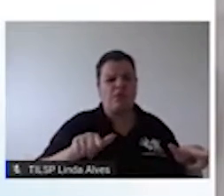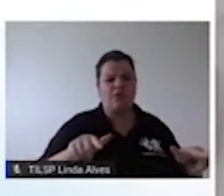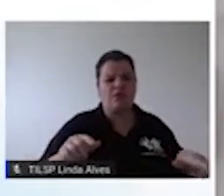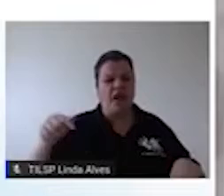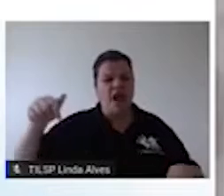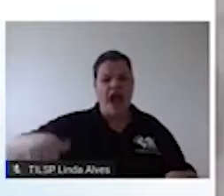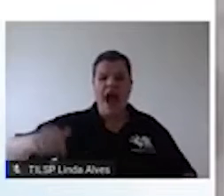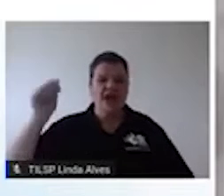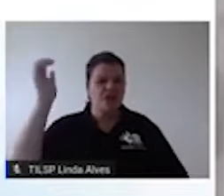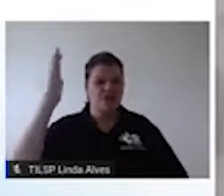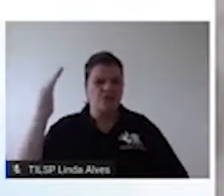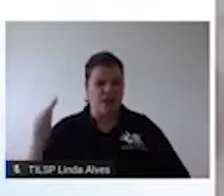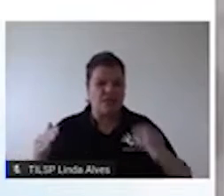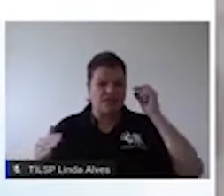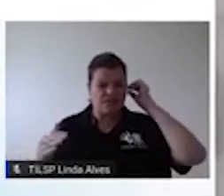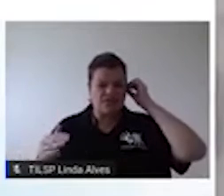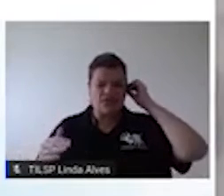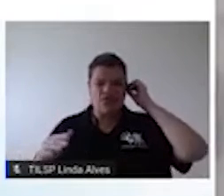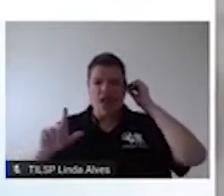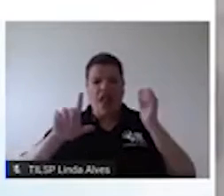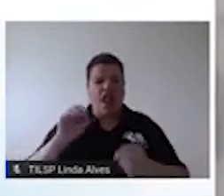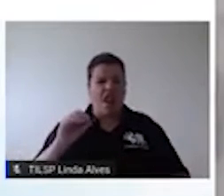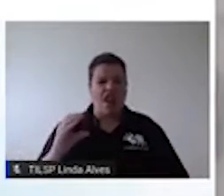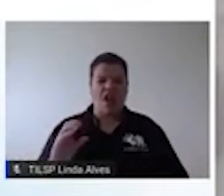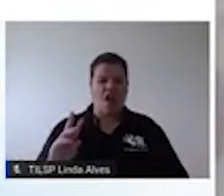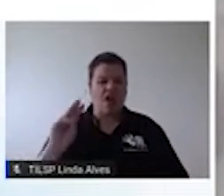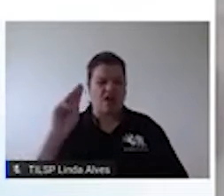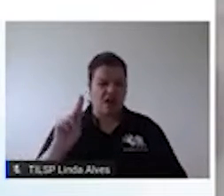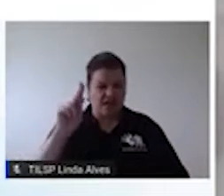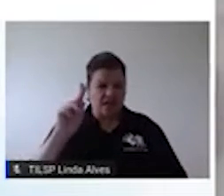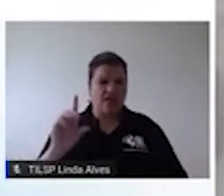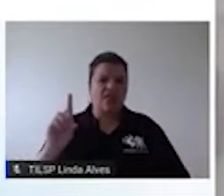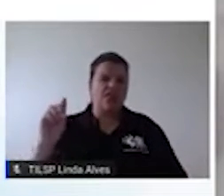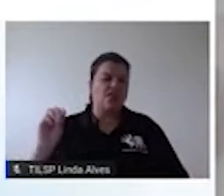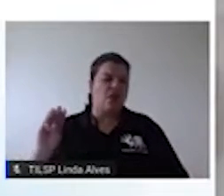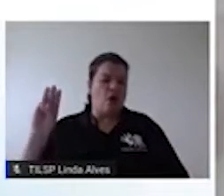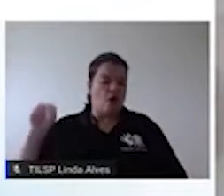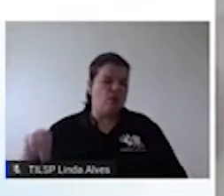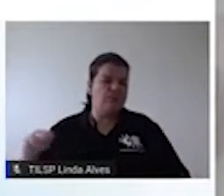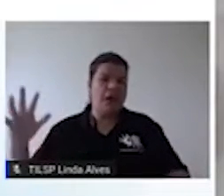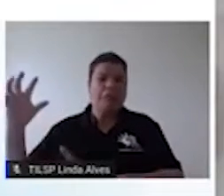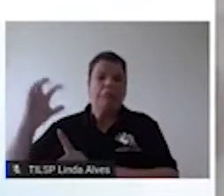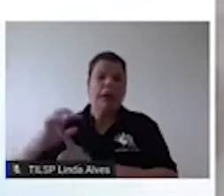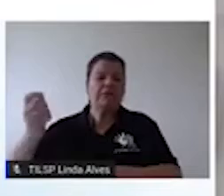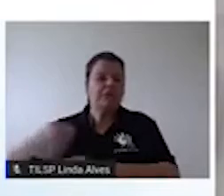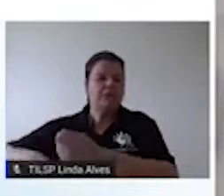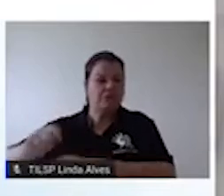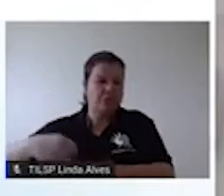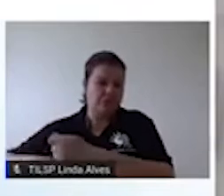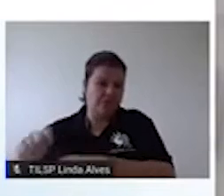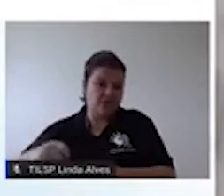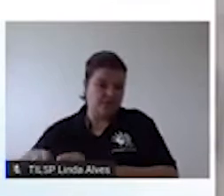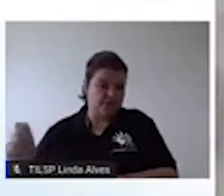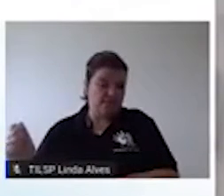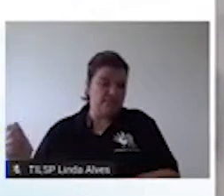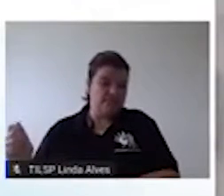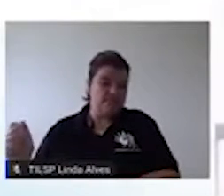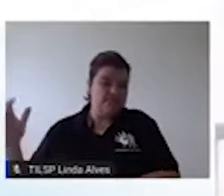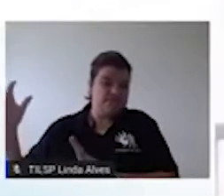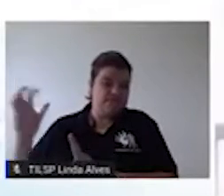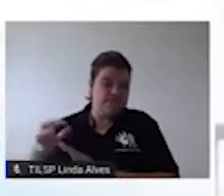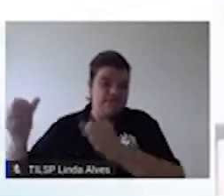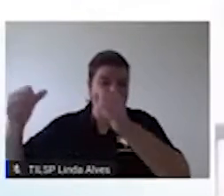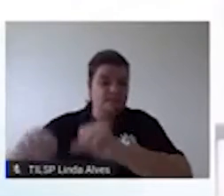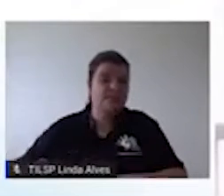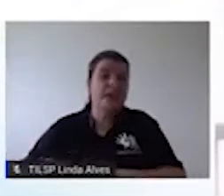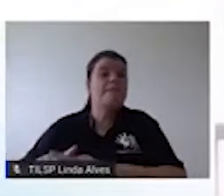no Brasil, não só pela questão, digamos, pelo impacto econômico muito maior do que já está sendo feito,